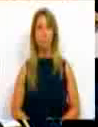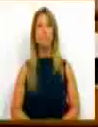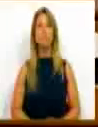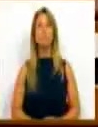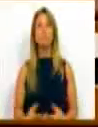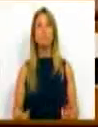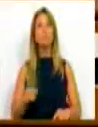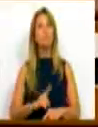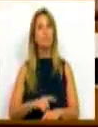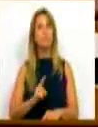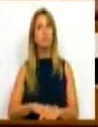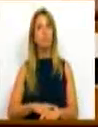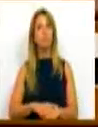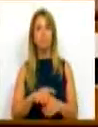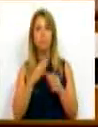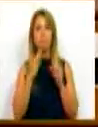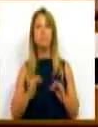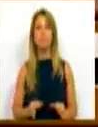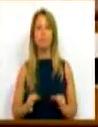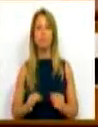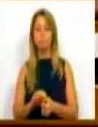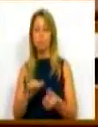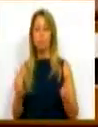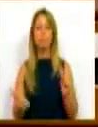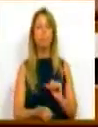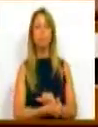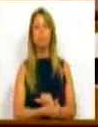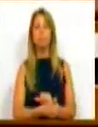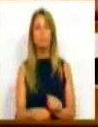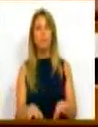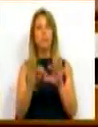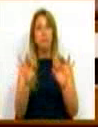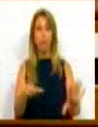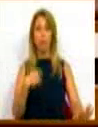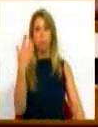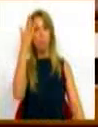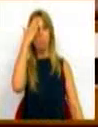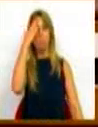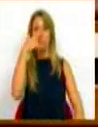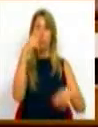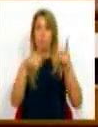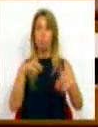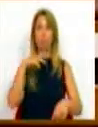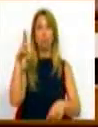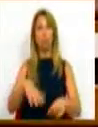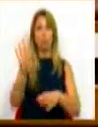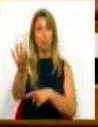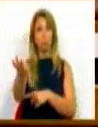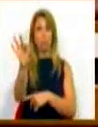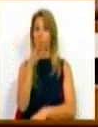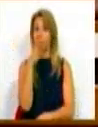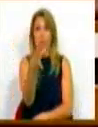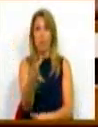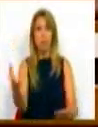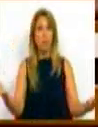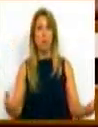é tempo de mudar, tal como achamos que os portugueses eleitores disseram. E